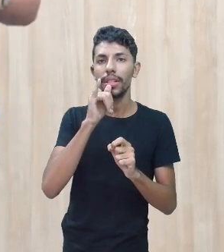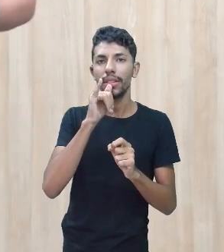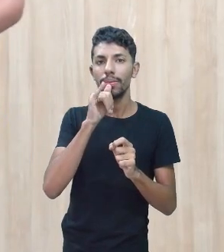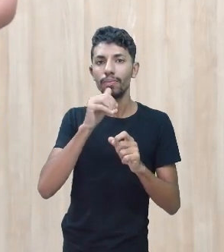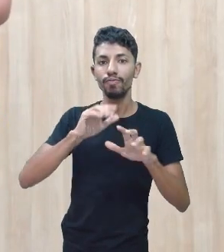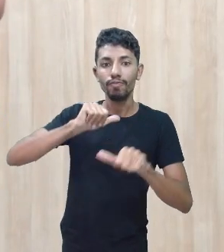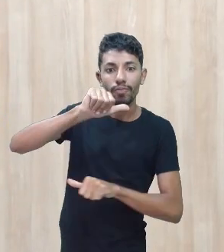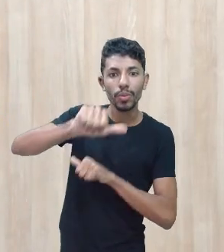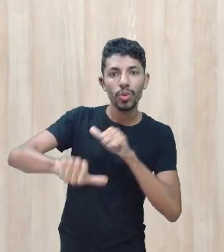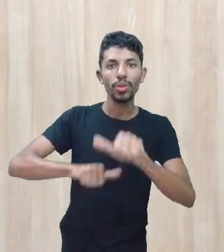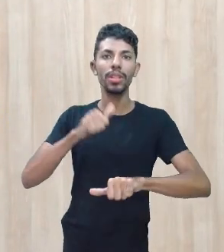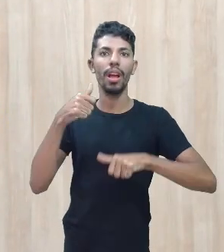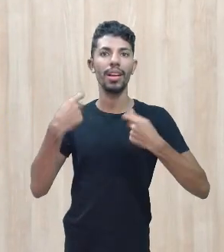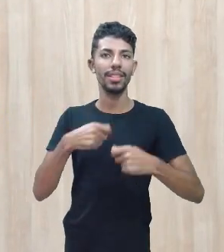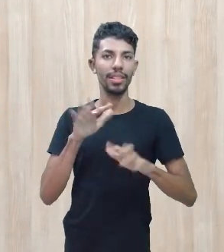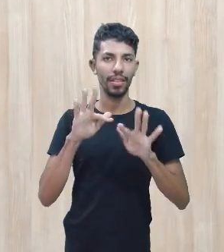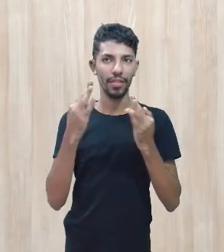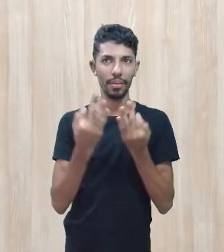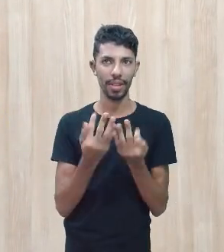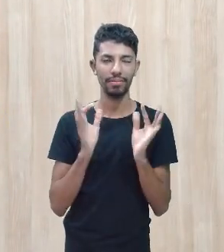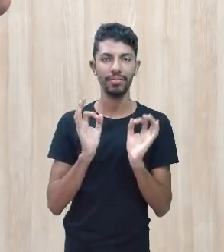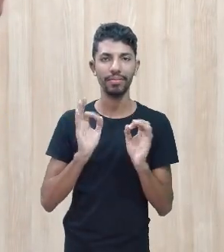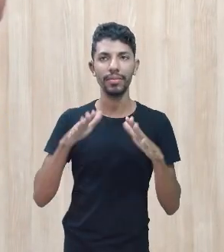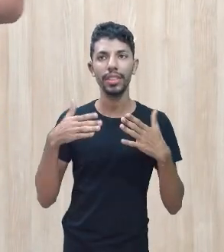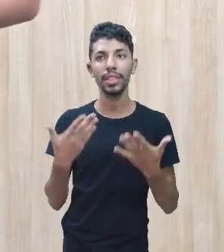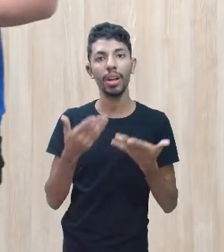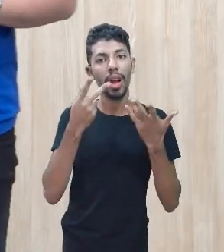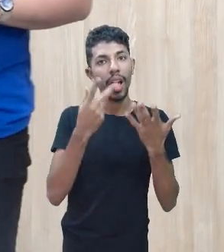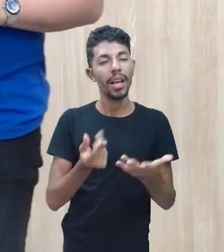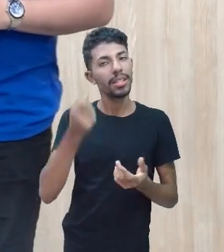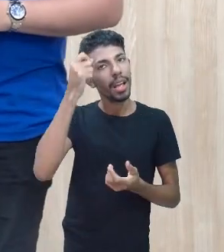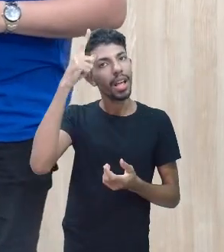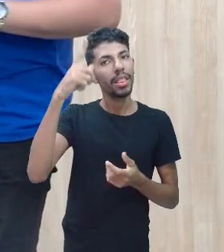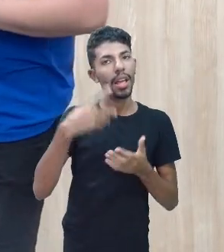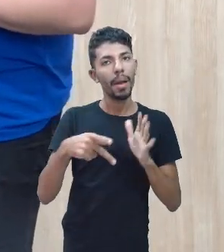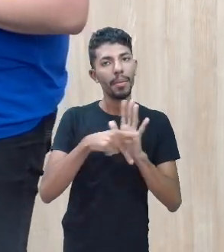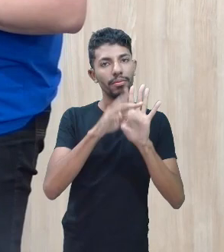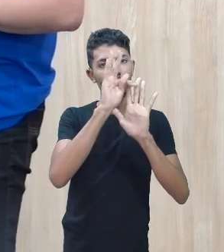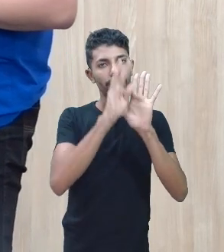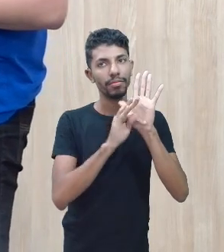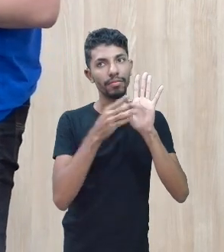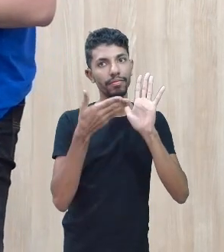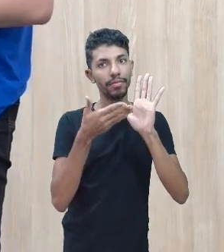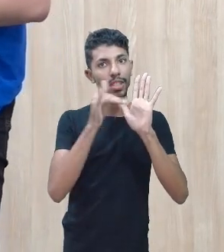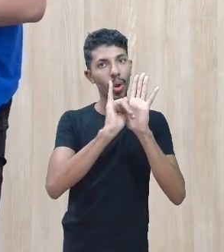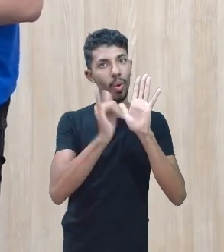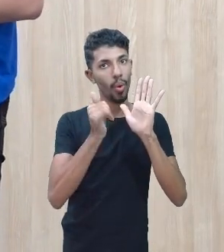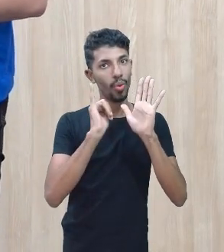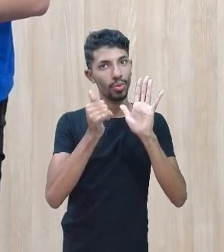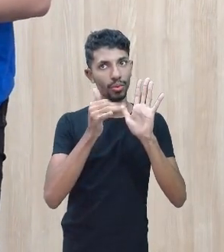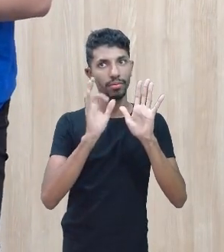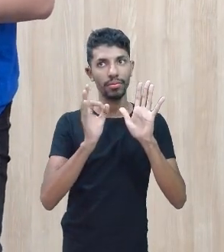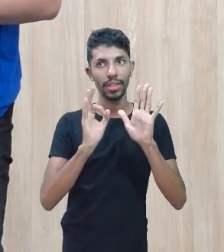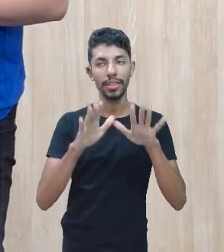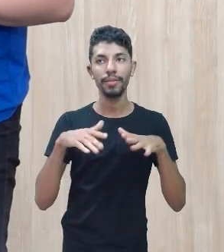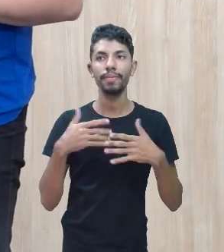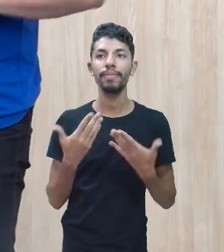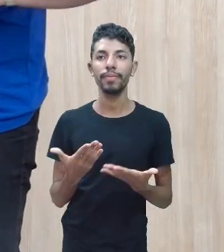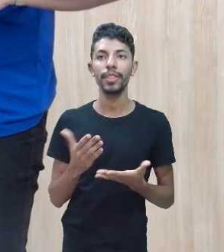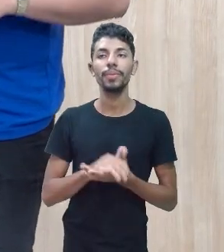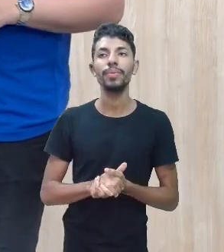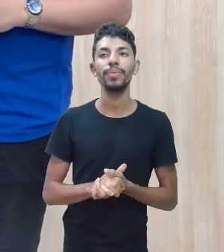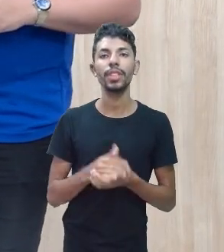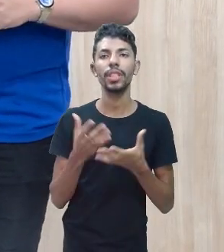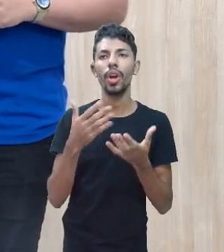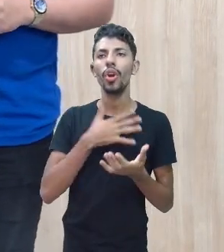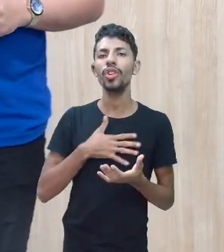das necessidades dessa família, tá bom? Então, essa é a ideia aí deste texto, deste conto, tá certo? E aí eu